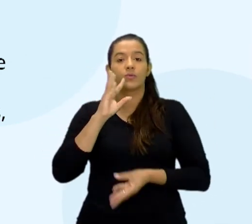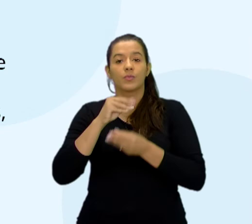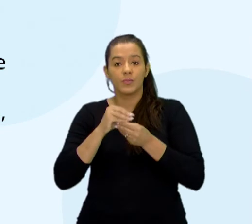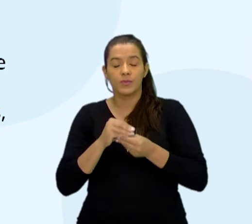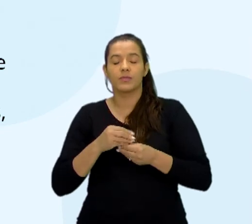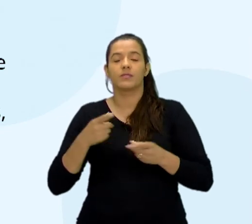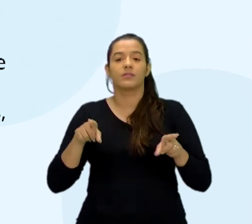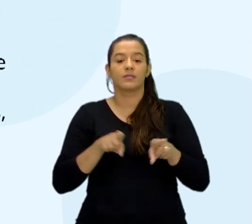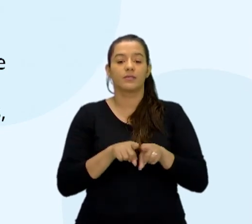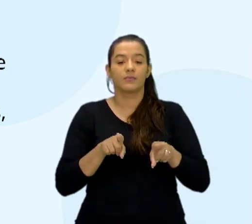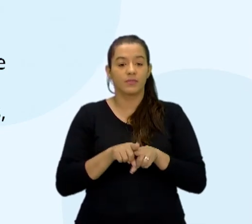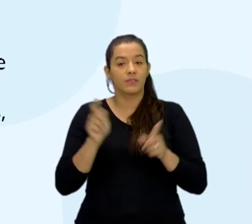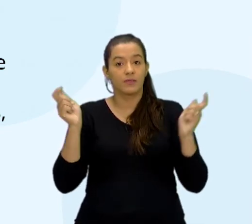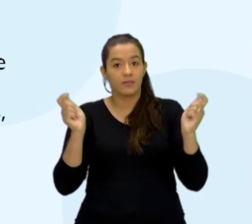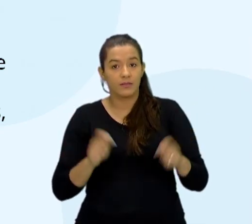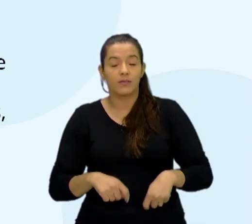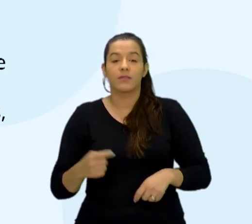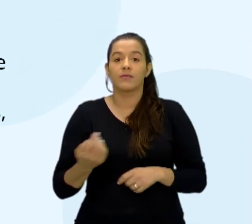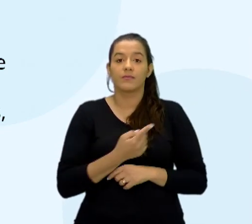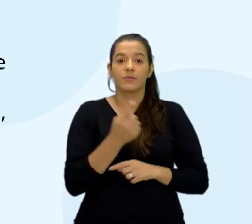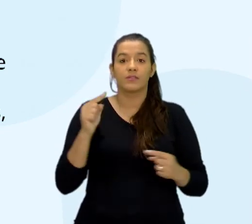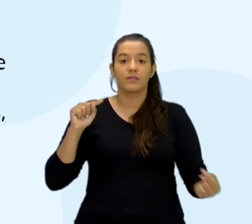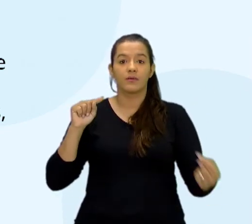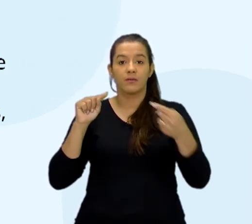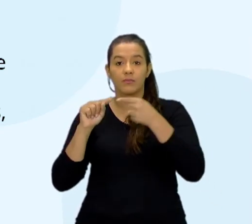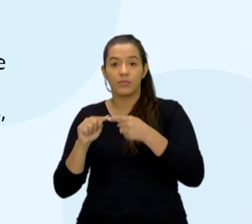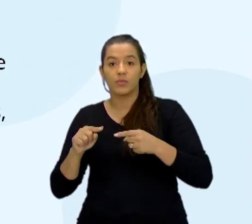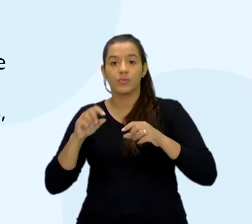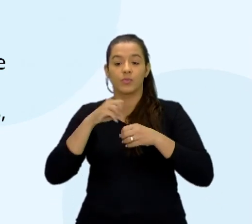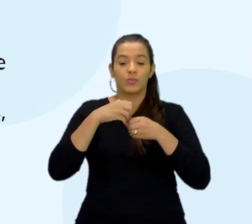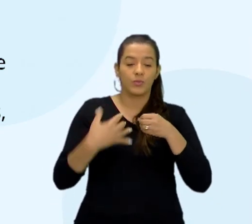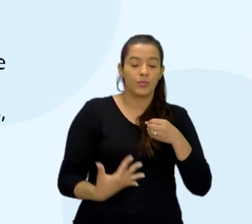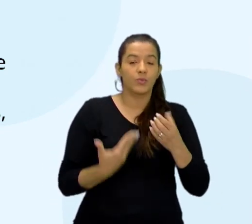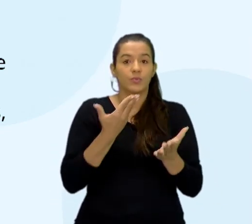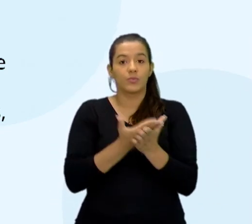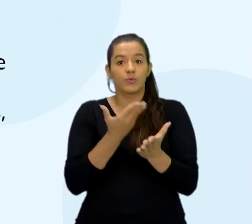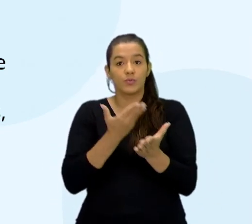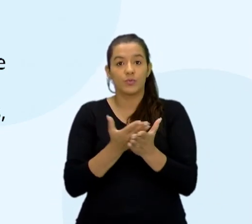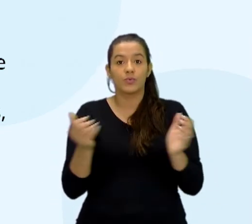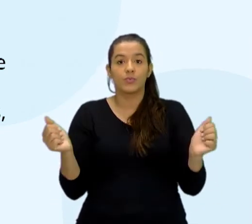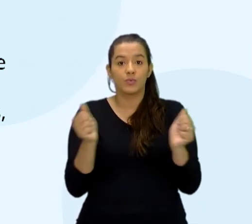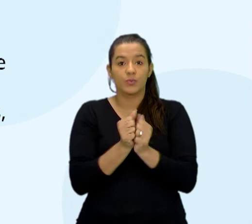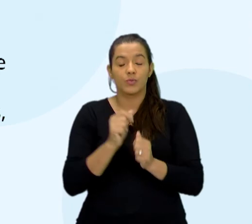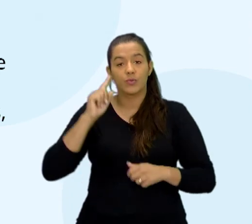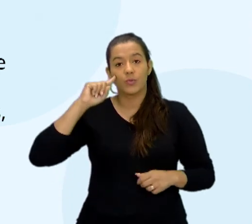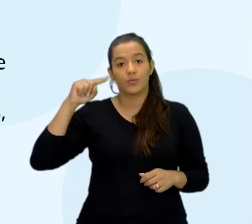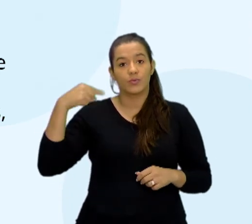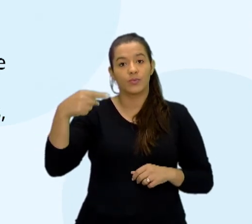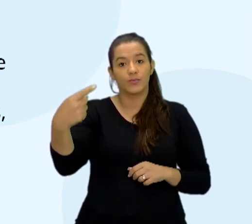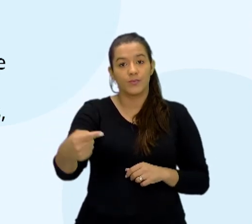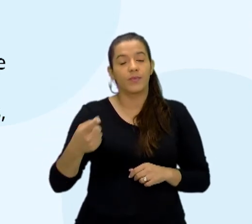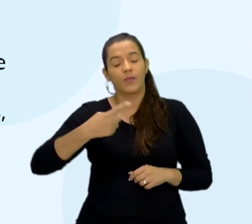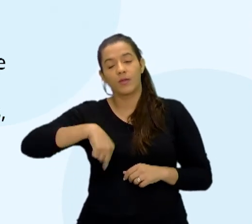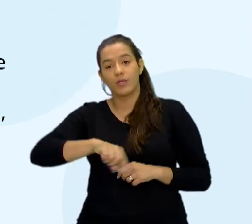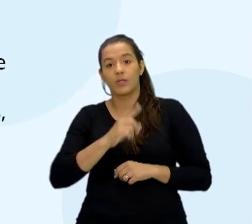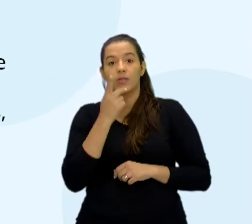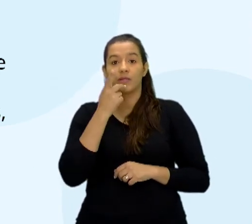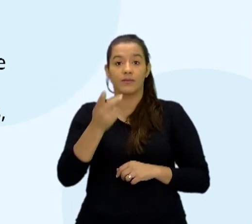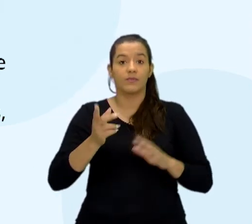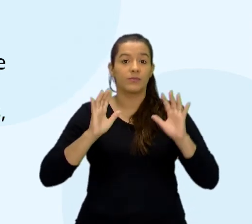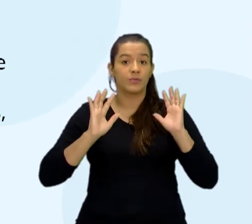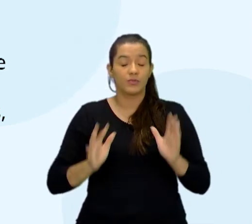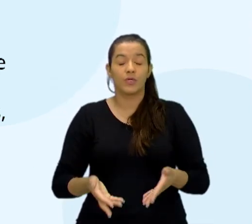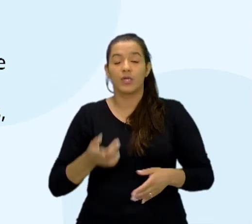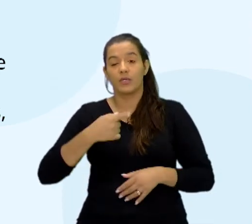sempre que possível. Relacione os conteúdos estudados com o seu cotidiano. Falamos aí da nossa rotina,